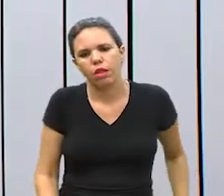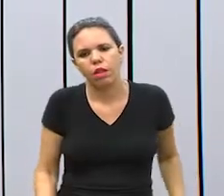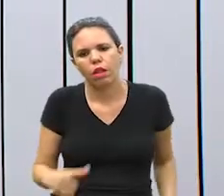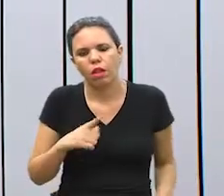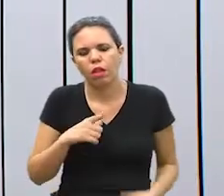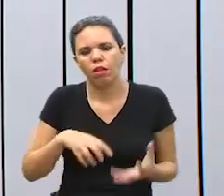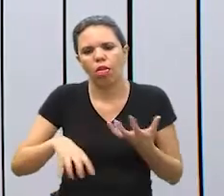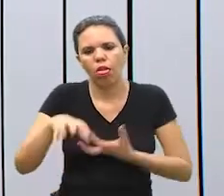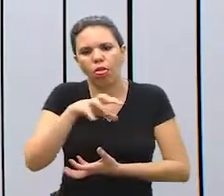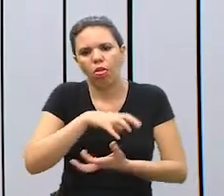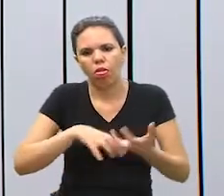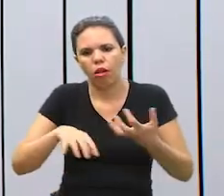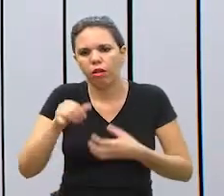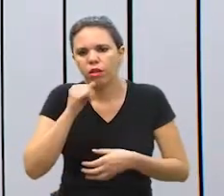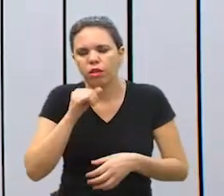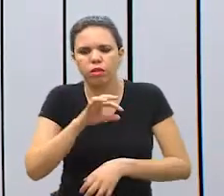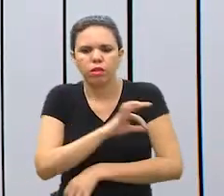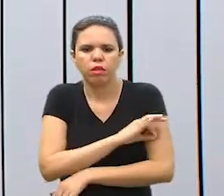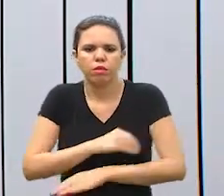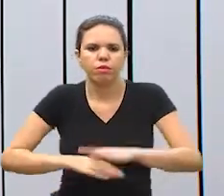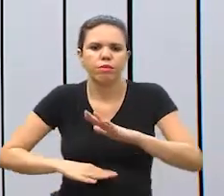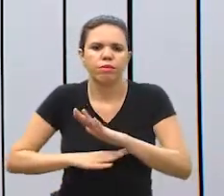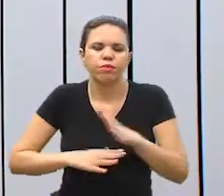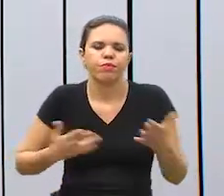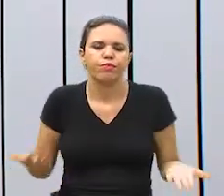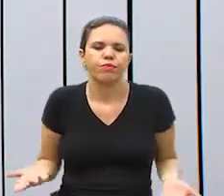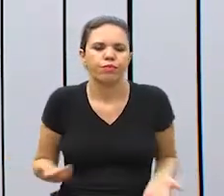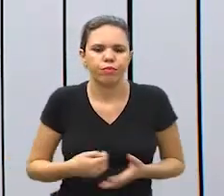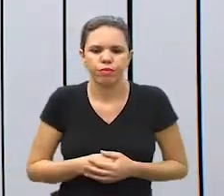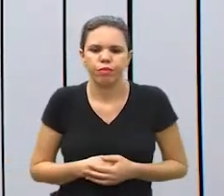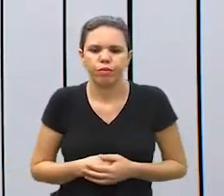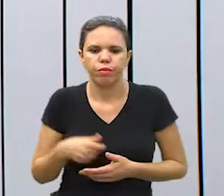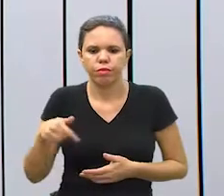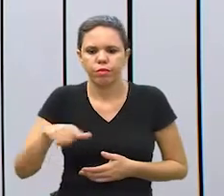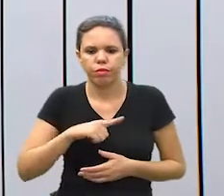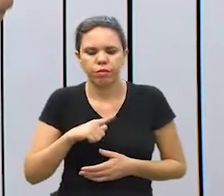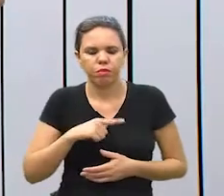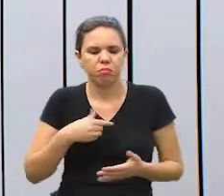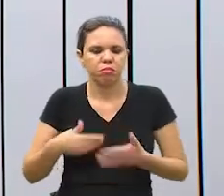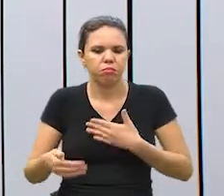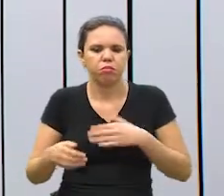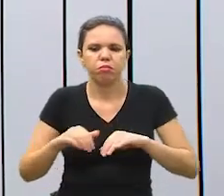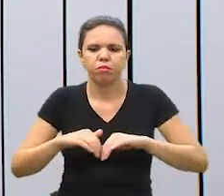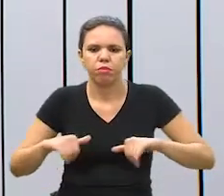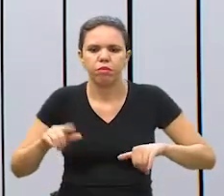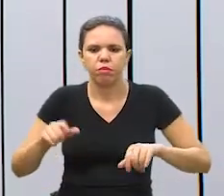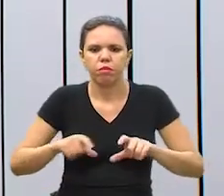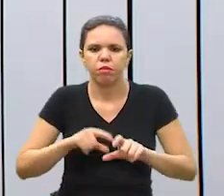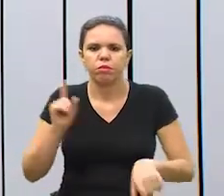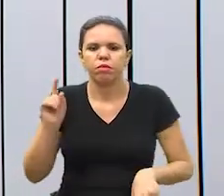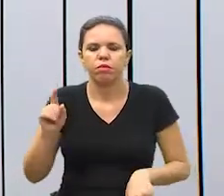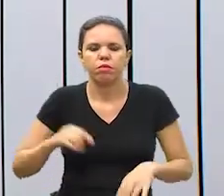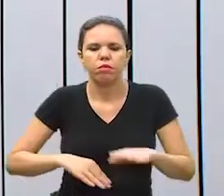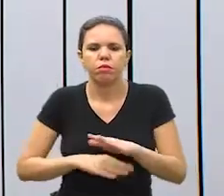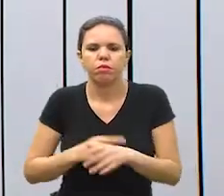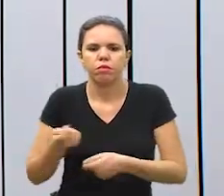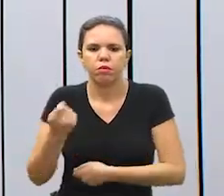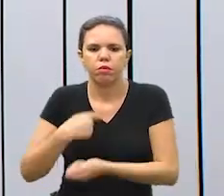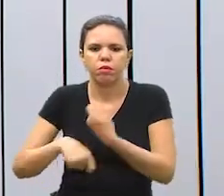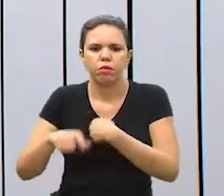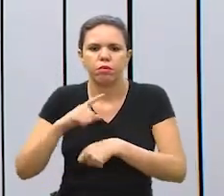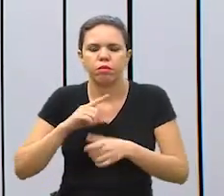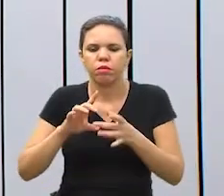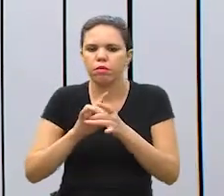um conflito entre executivo e legislativo, mas aqui nós temos independência. Esse legislativo, na nossa administração,